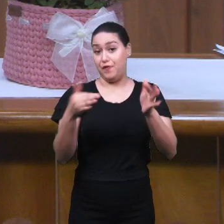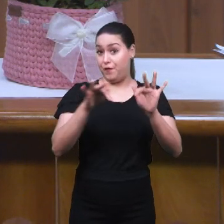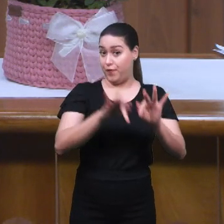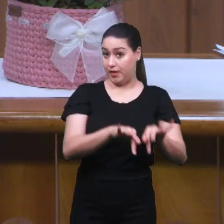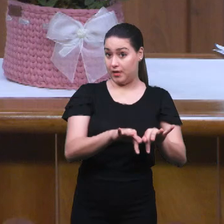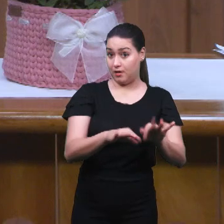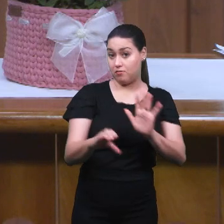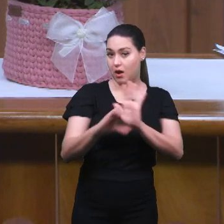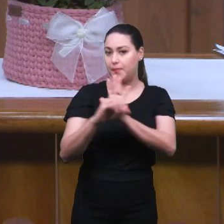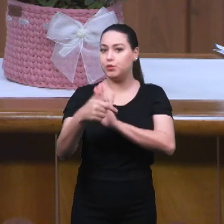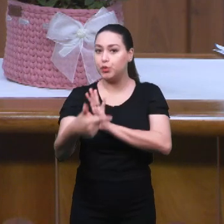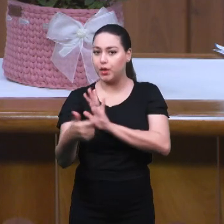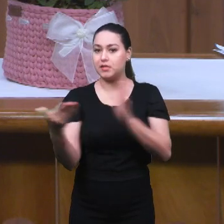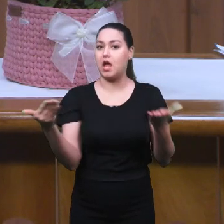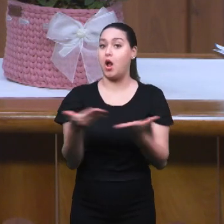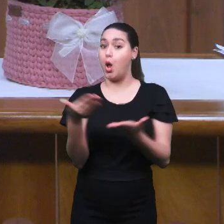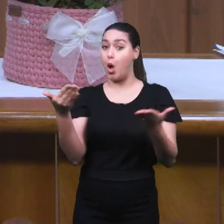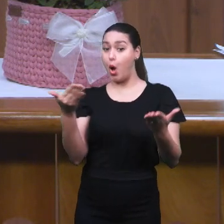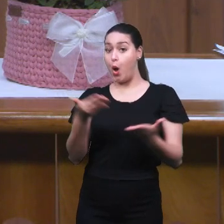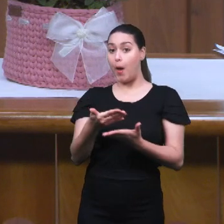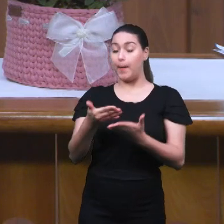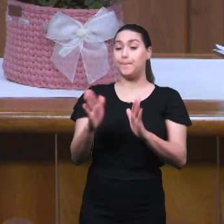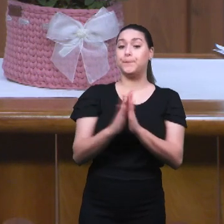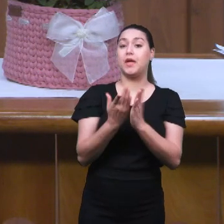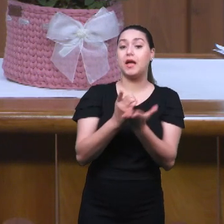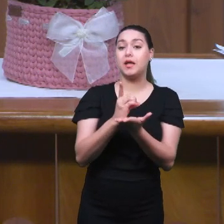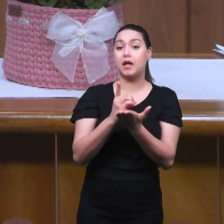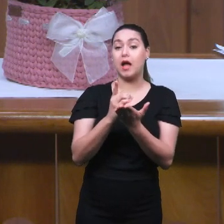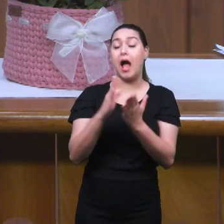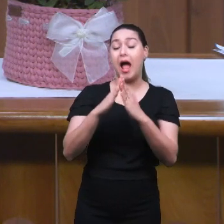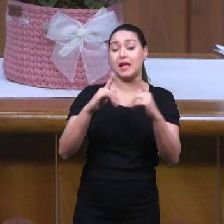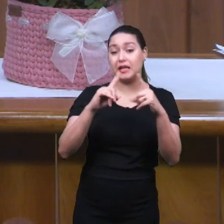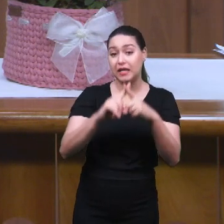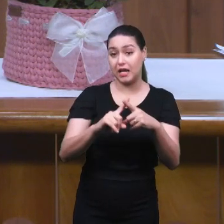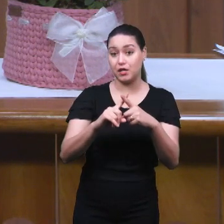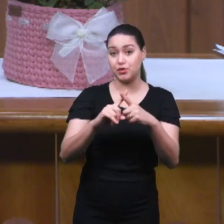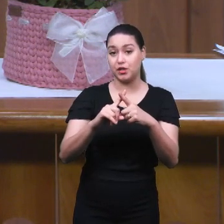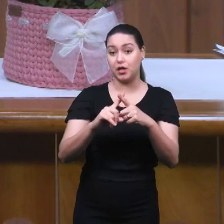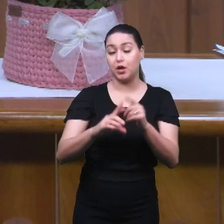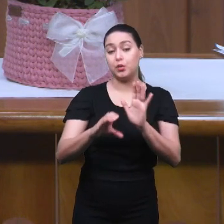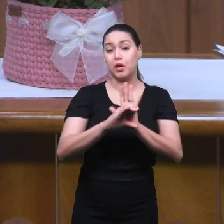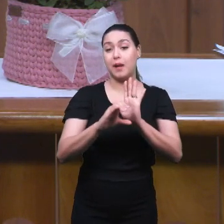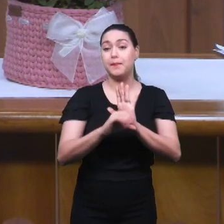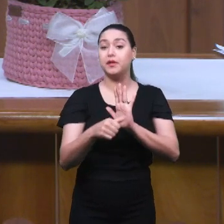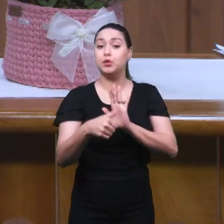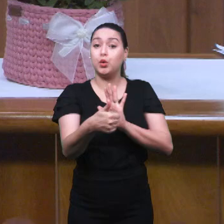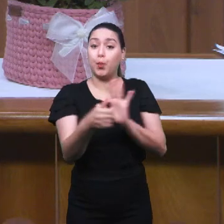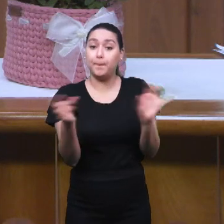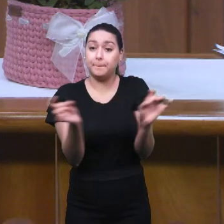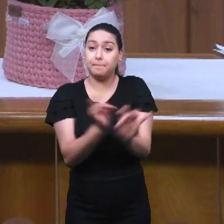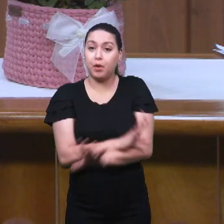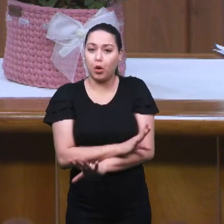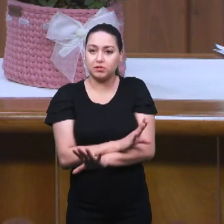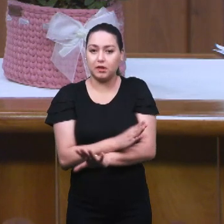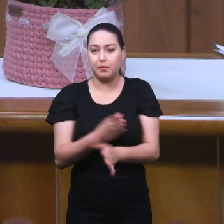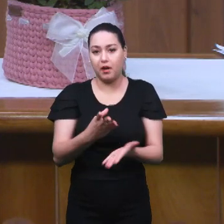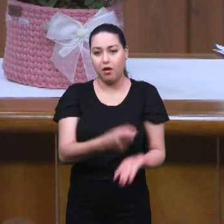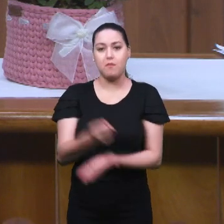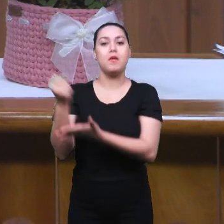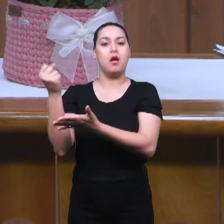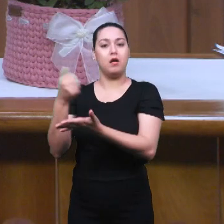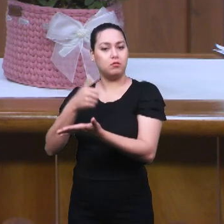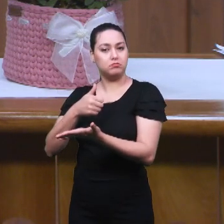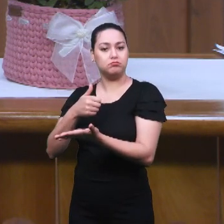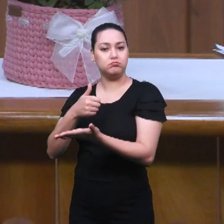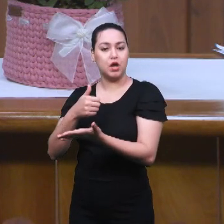Aí agora, a igreja, no primeiro capítulo, ela está pronta para a sua saída. Toda a